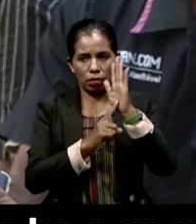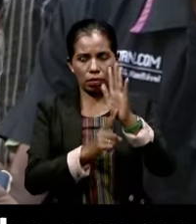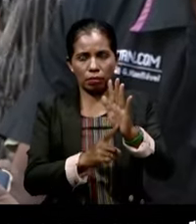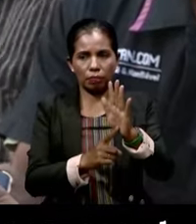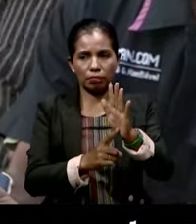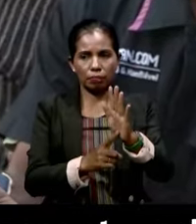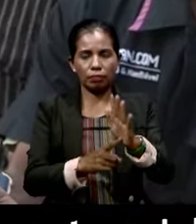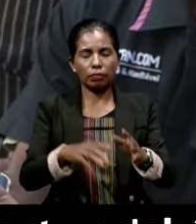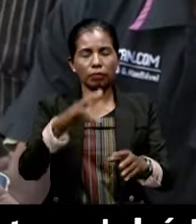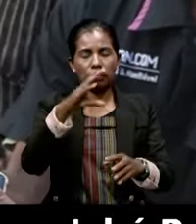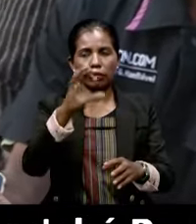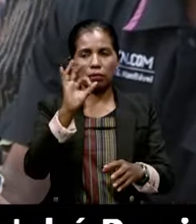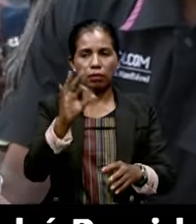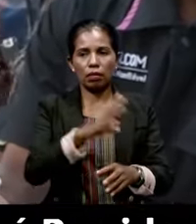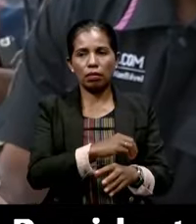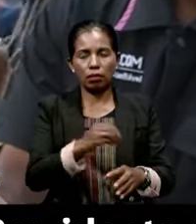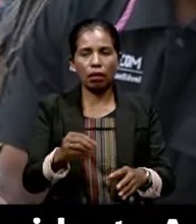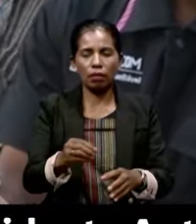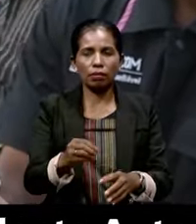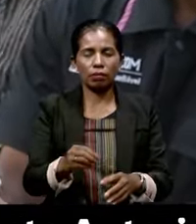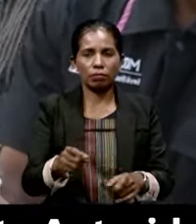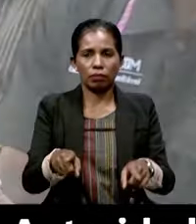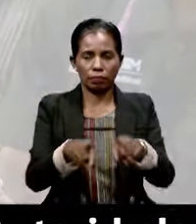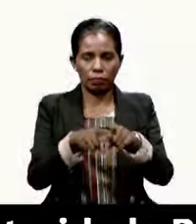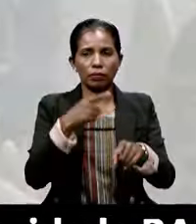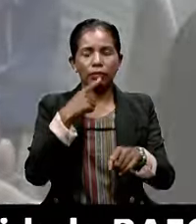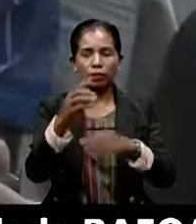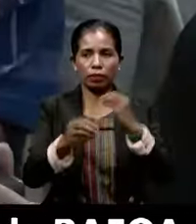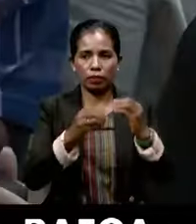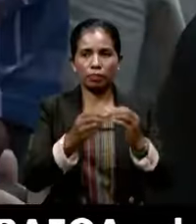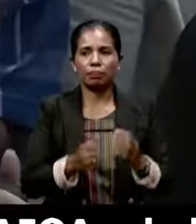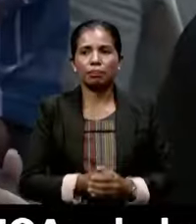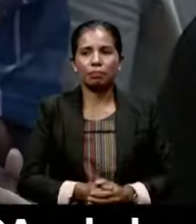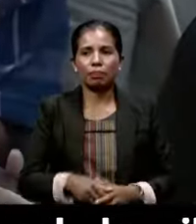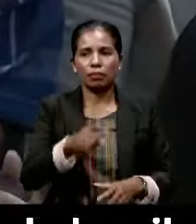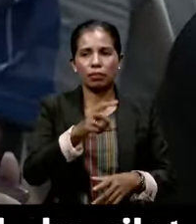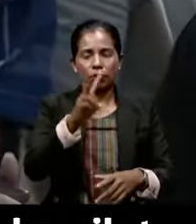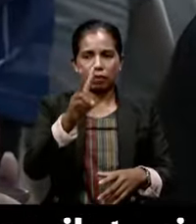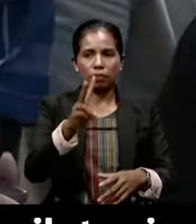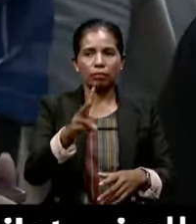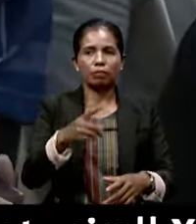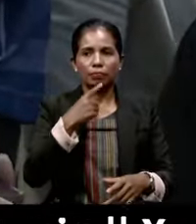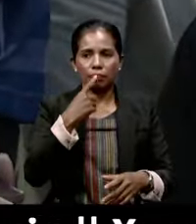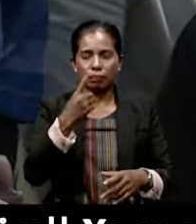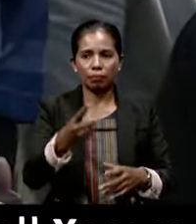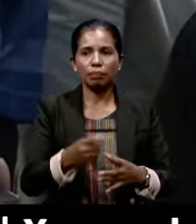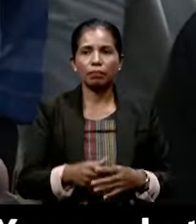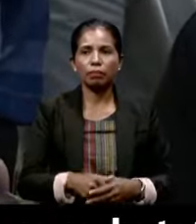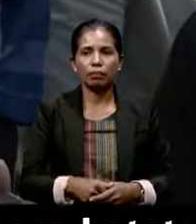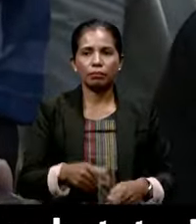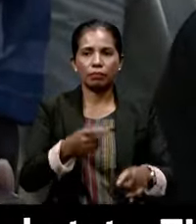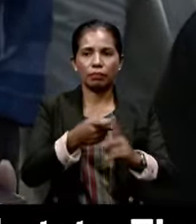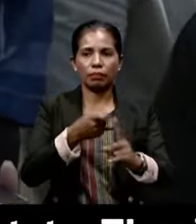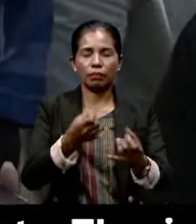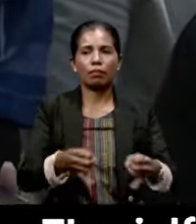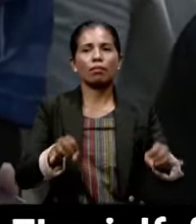notificação ba funsan publiko atu hola medida sansan o comisario funsan publiko kolia ya rua oia o comisario explica ona kataka kusi